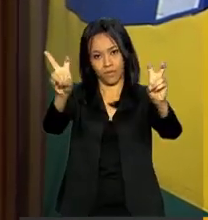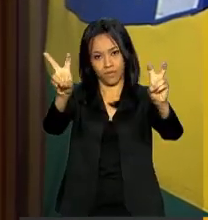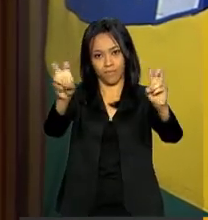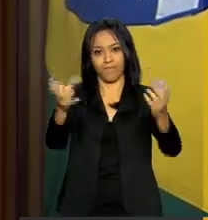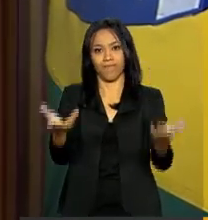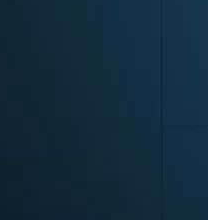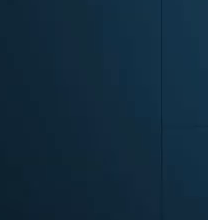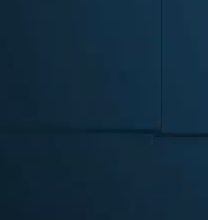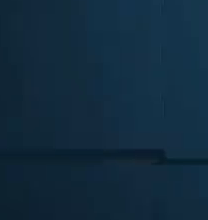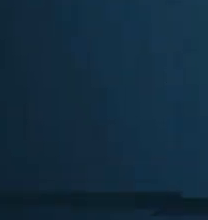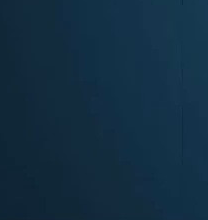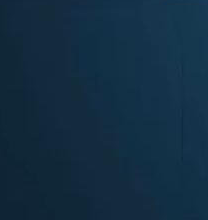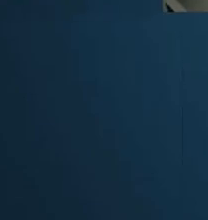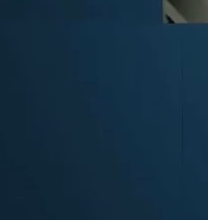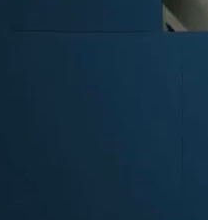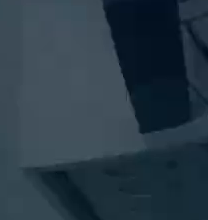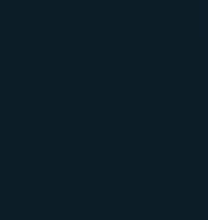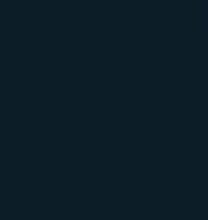preocupa